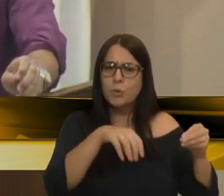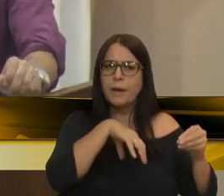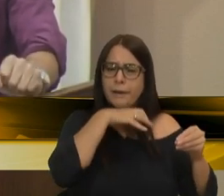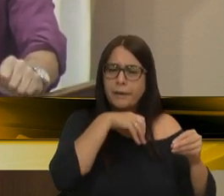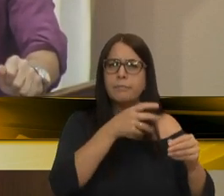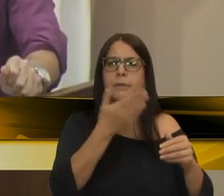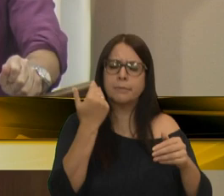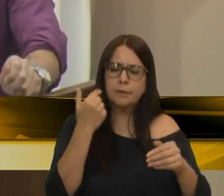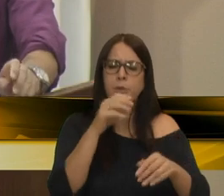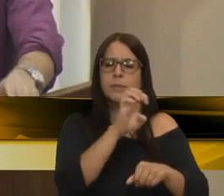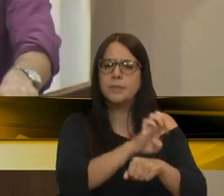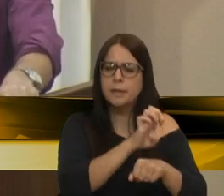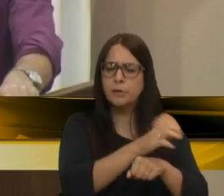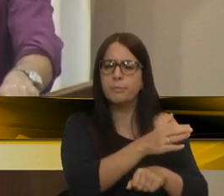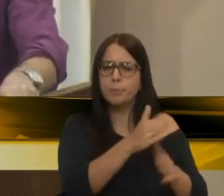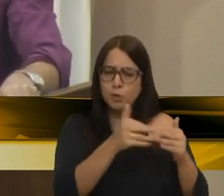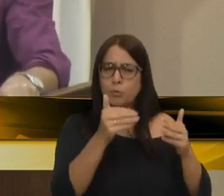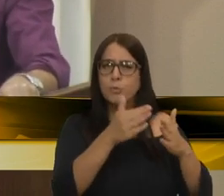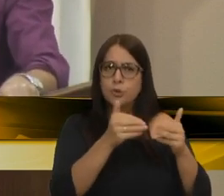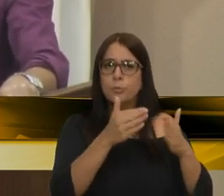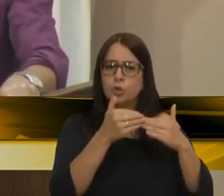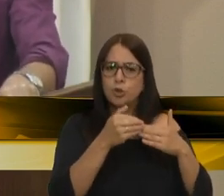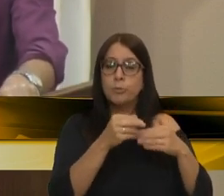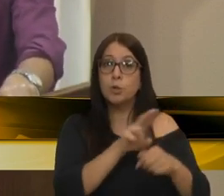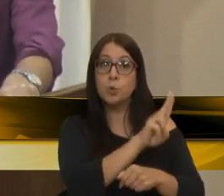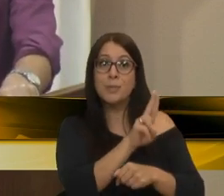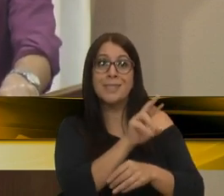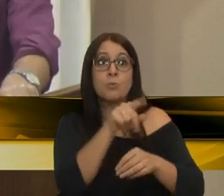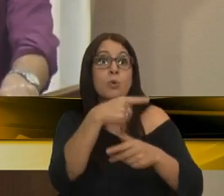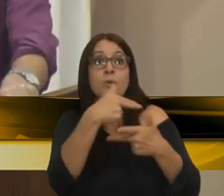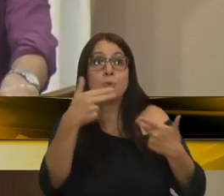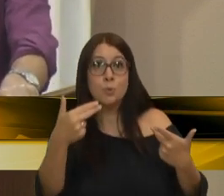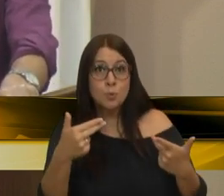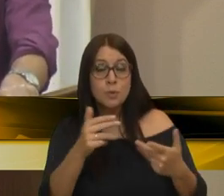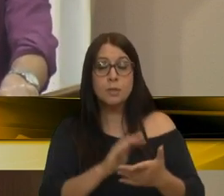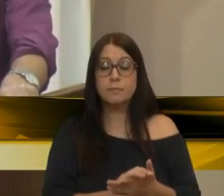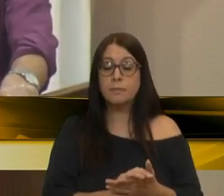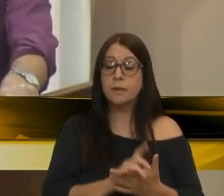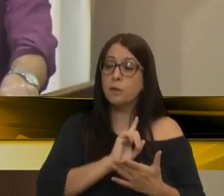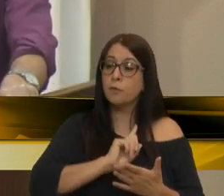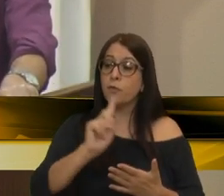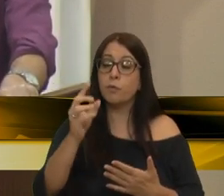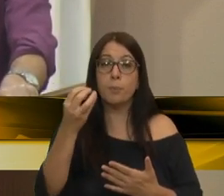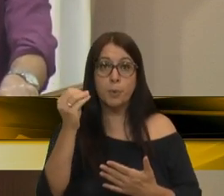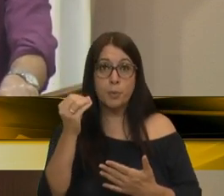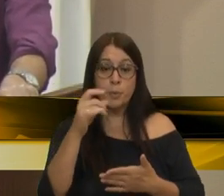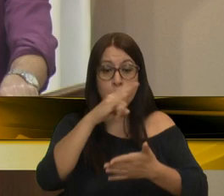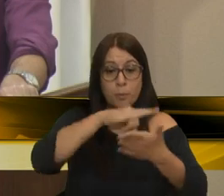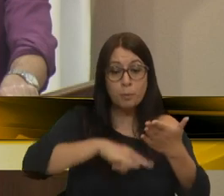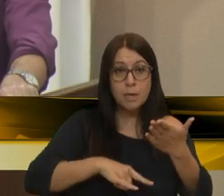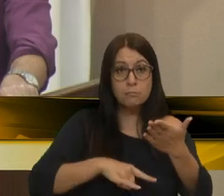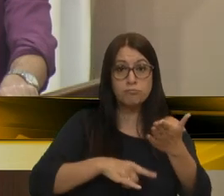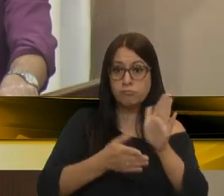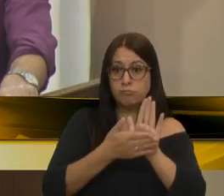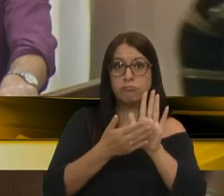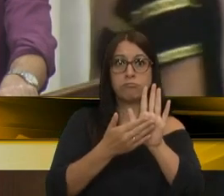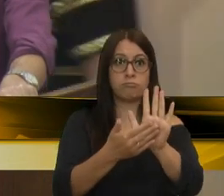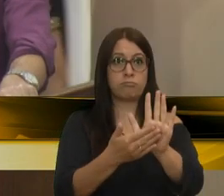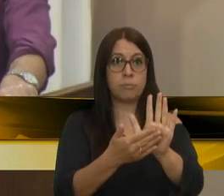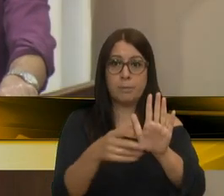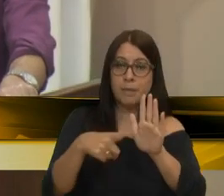para o Estado poder usar ele devidamente. Fui a Porto Alegre com documentos em mãos, aonde eles